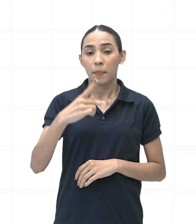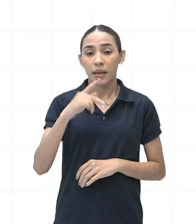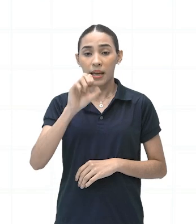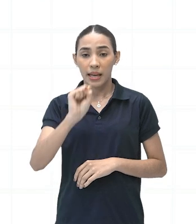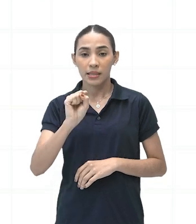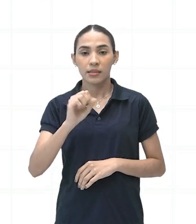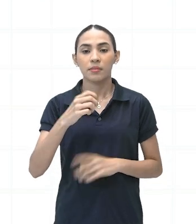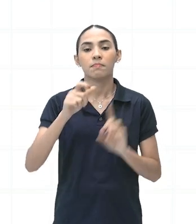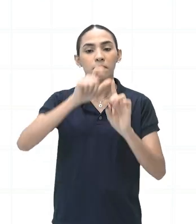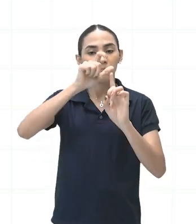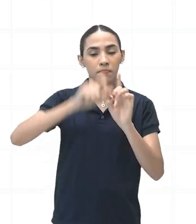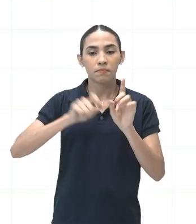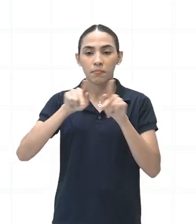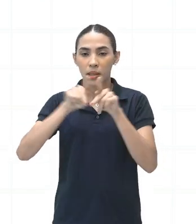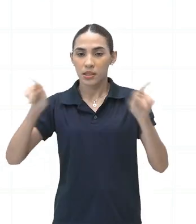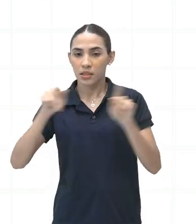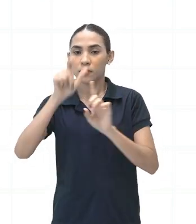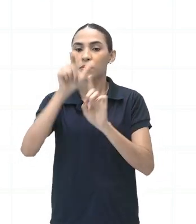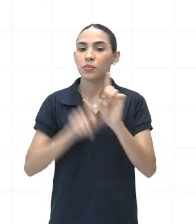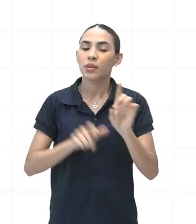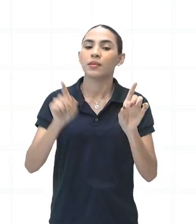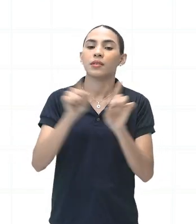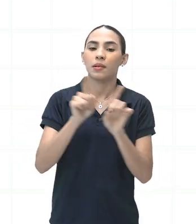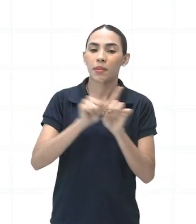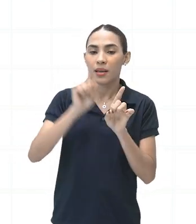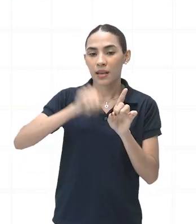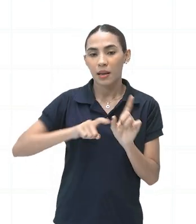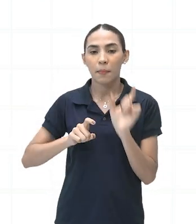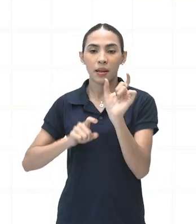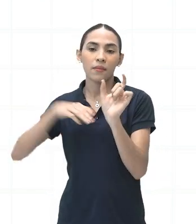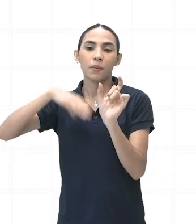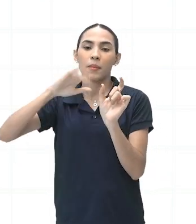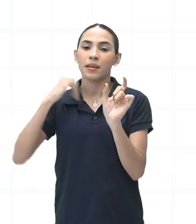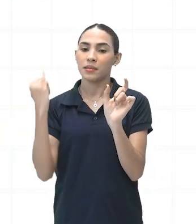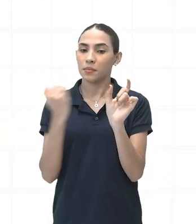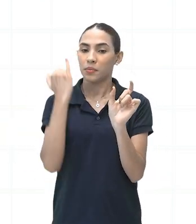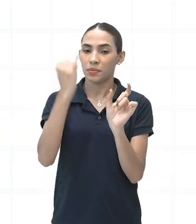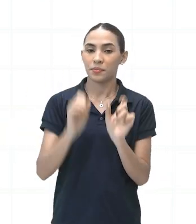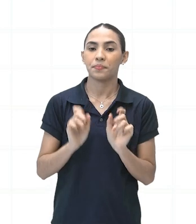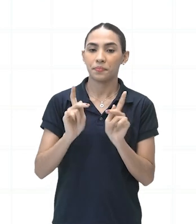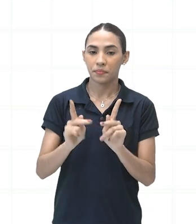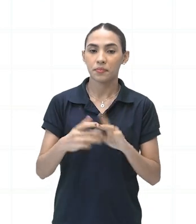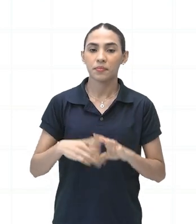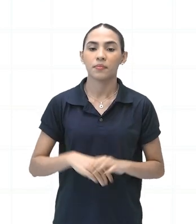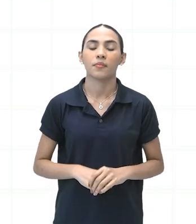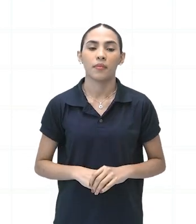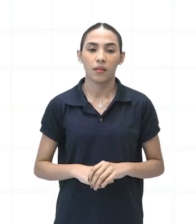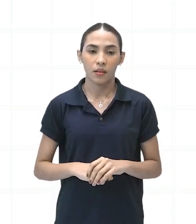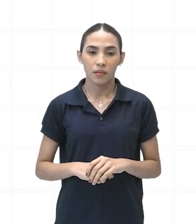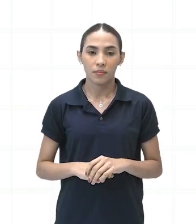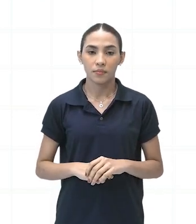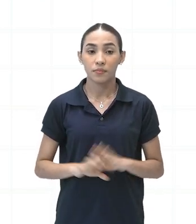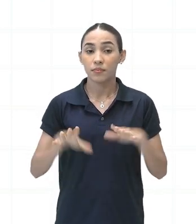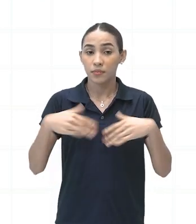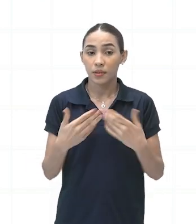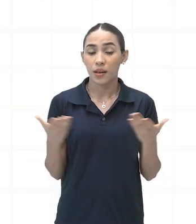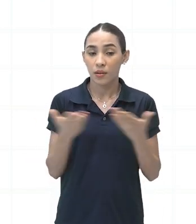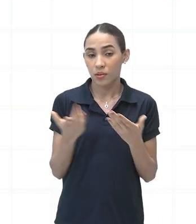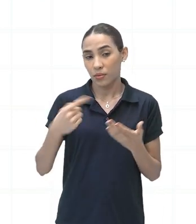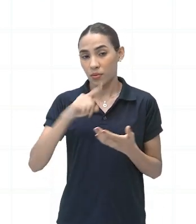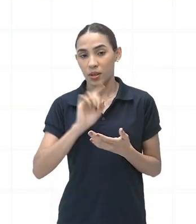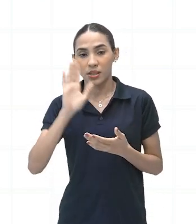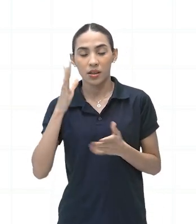Então, o predicativo do sujeito é também núcleo. Ok, pessoal? E aí, agora que a gente